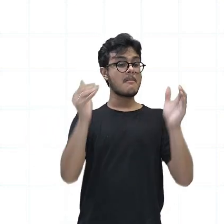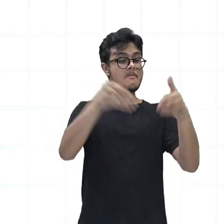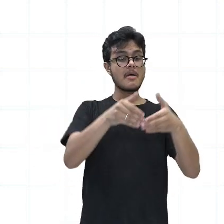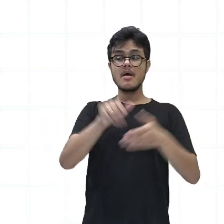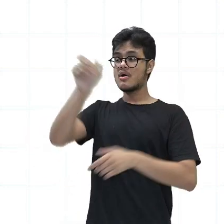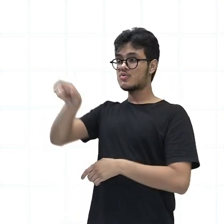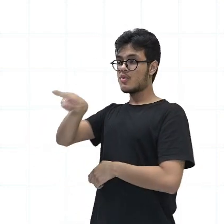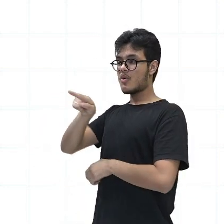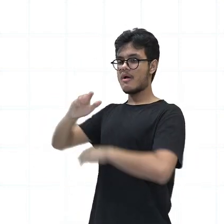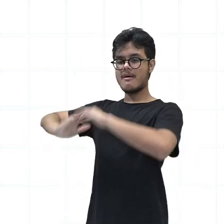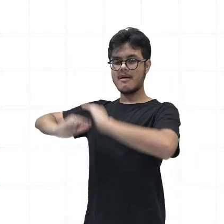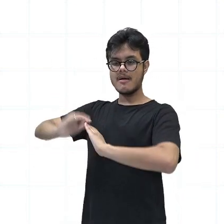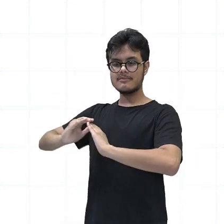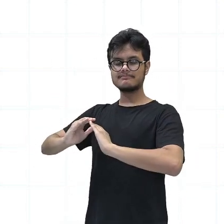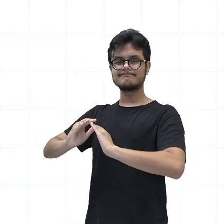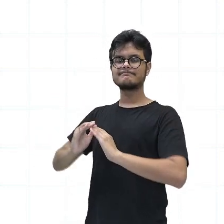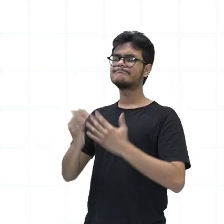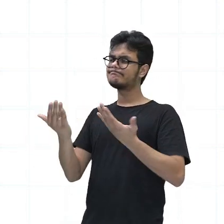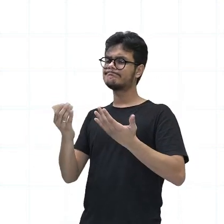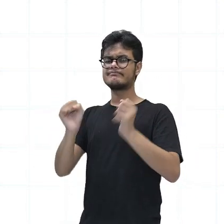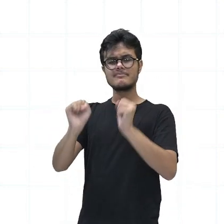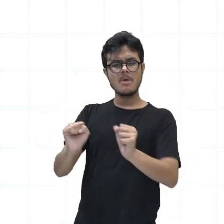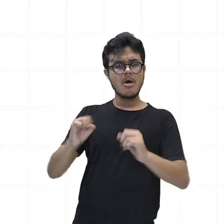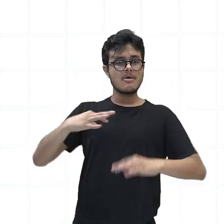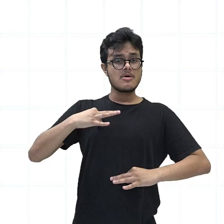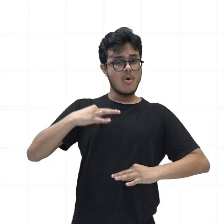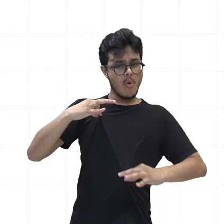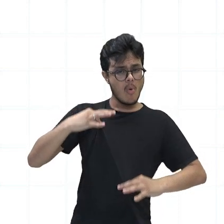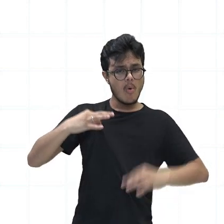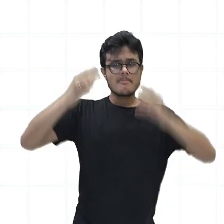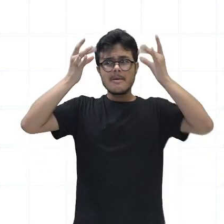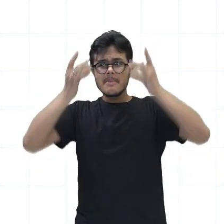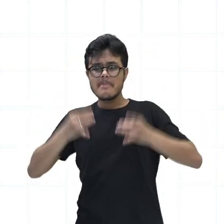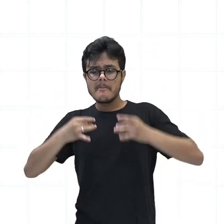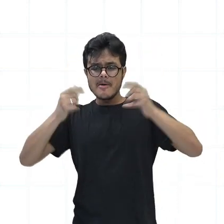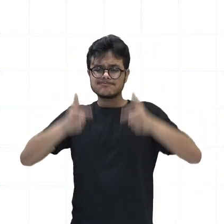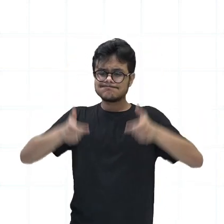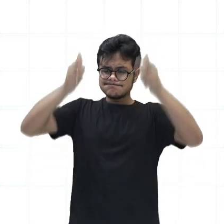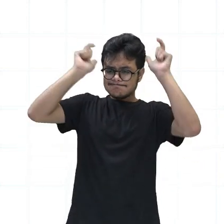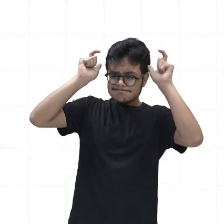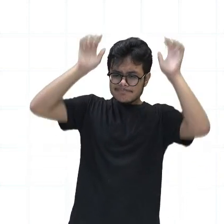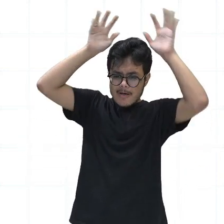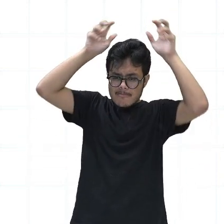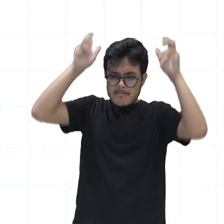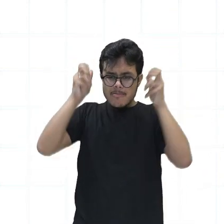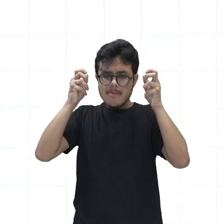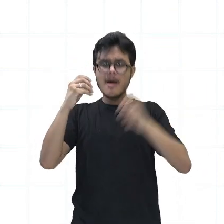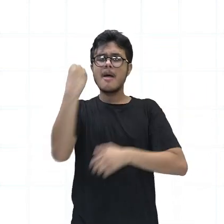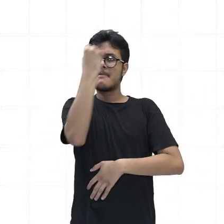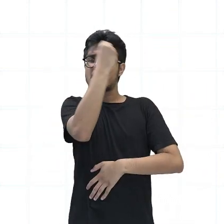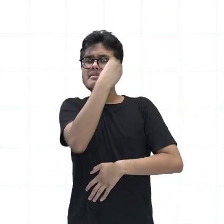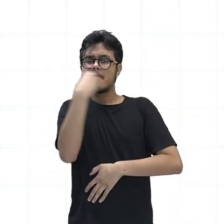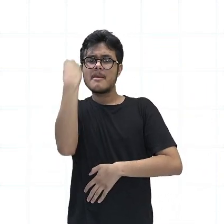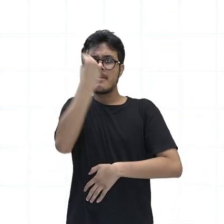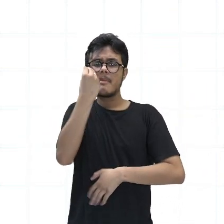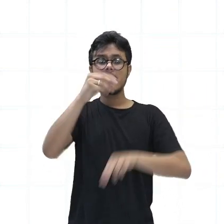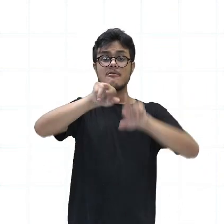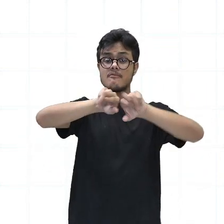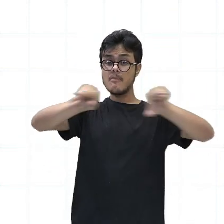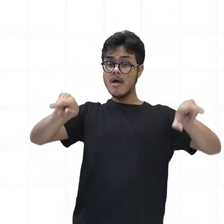diretor. Eles podem incluir roupas, acessórios, perucas, maquiagens e adereços,